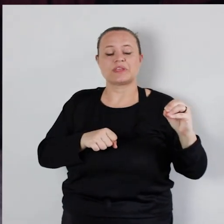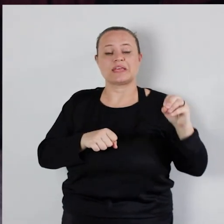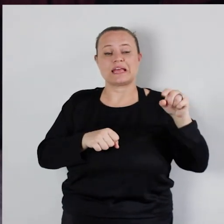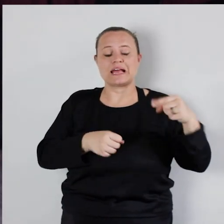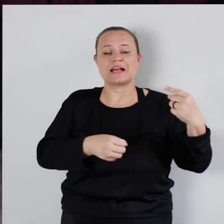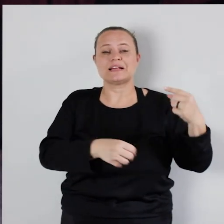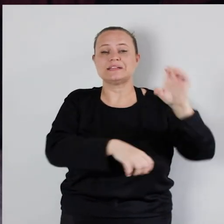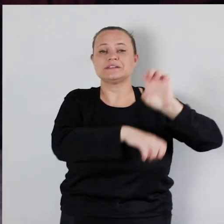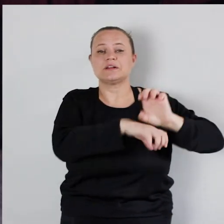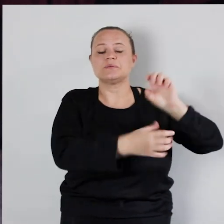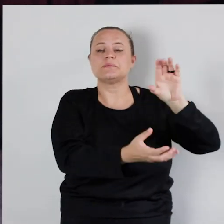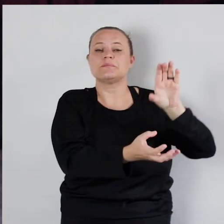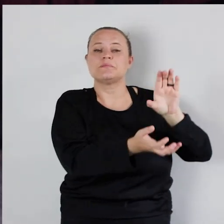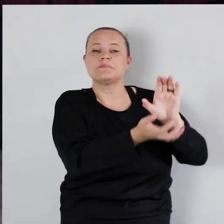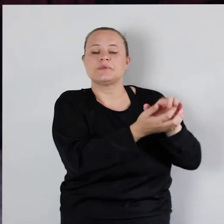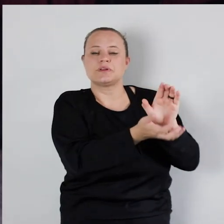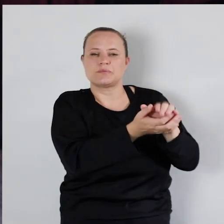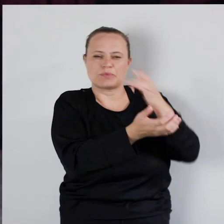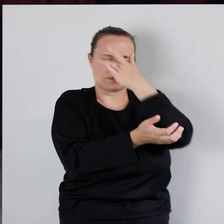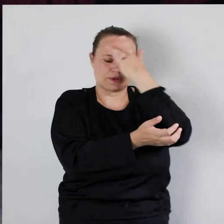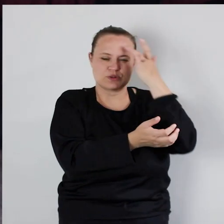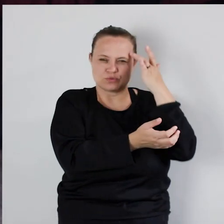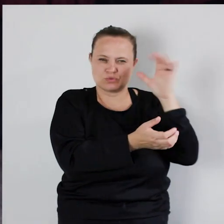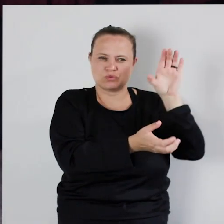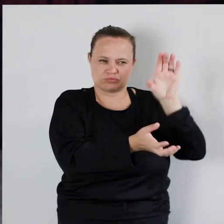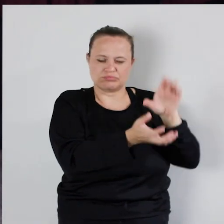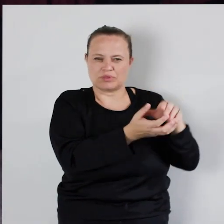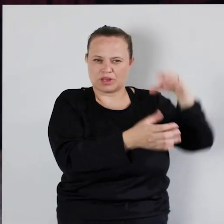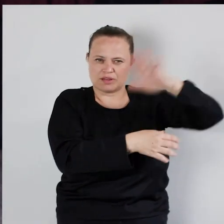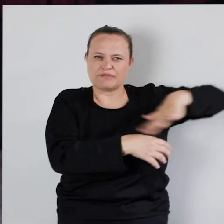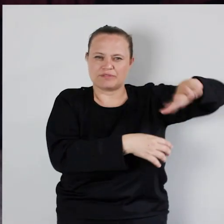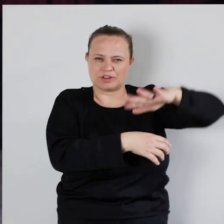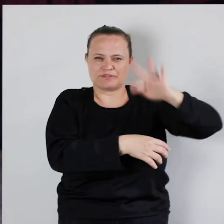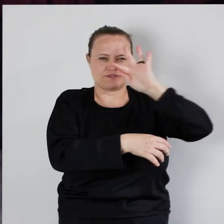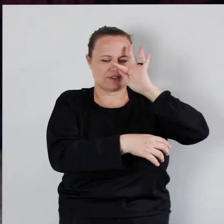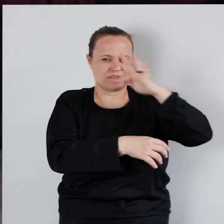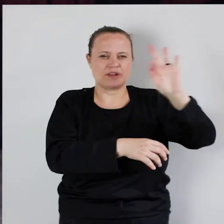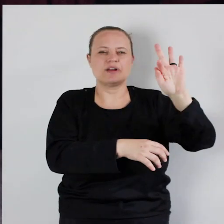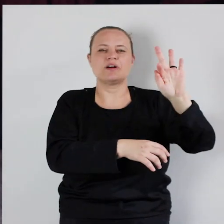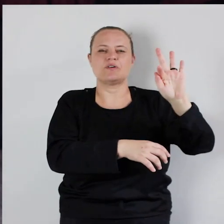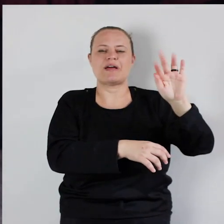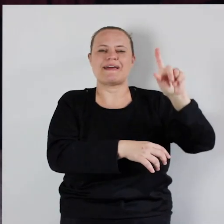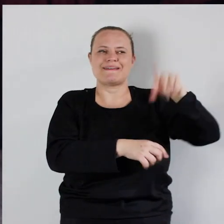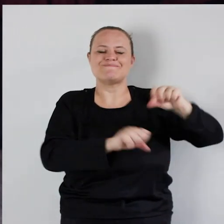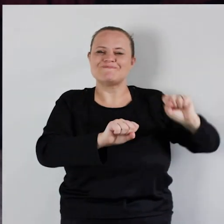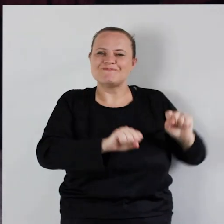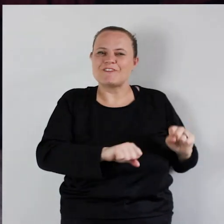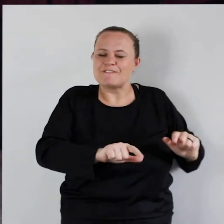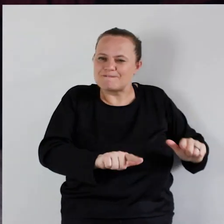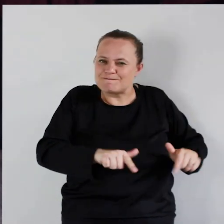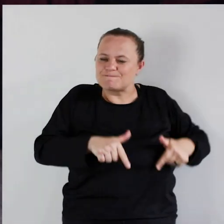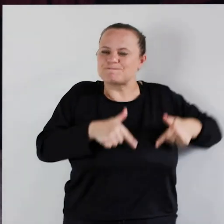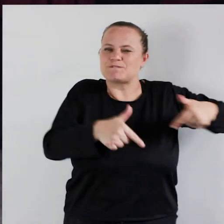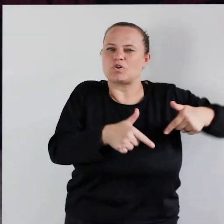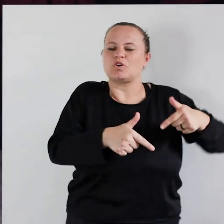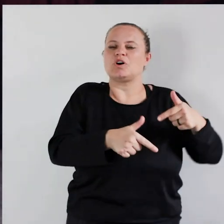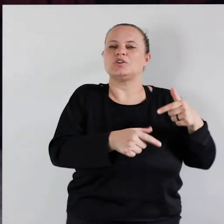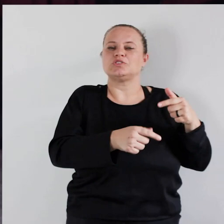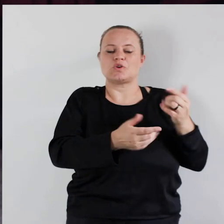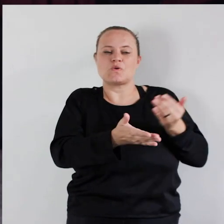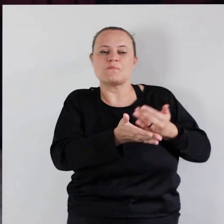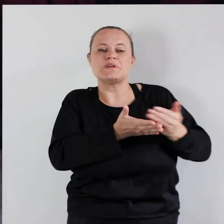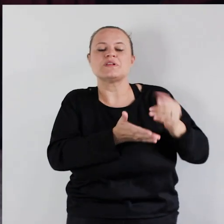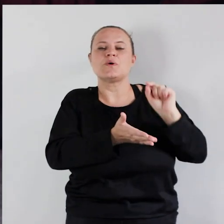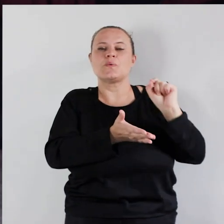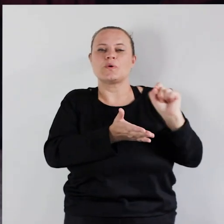no início dos anos 2000, e Pernambuco, o pessoal de Pernambuco, da Federal,